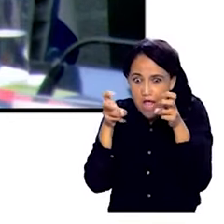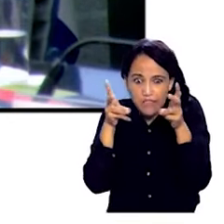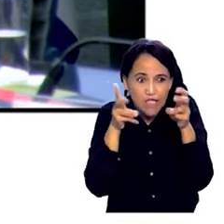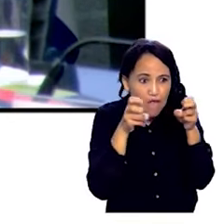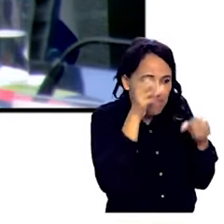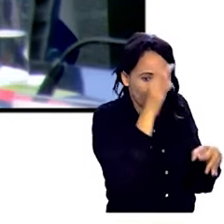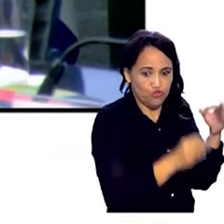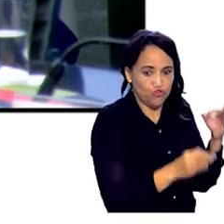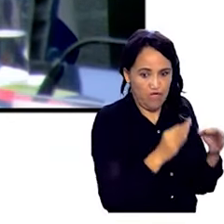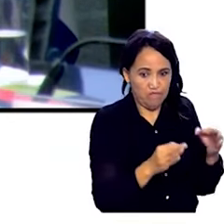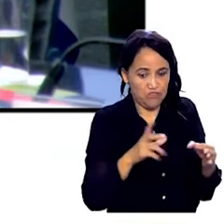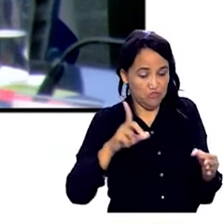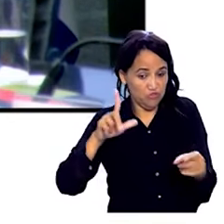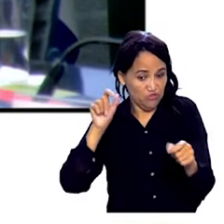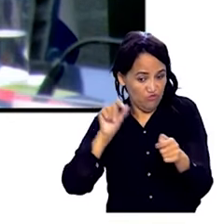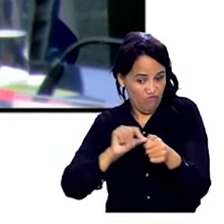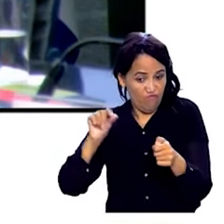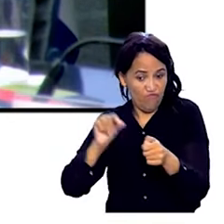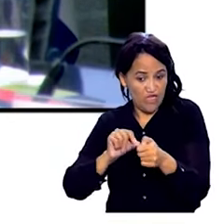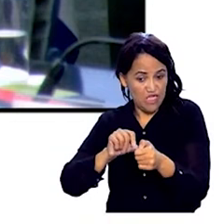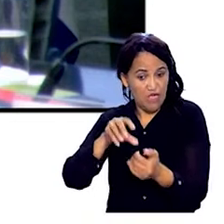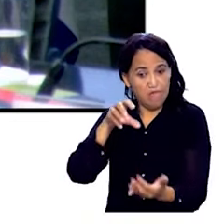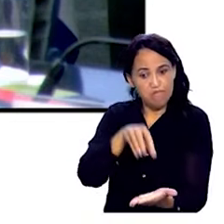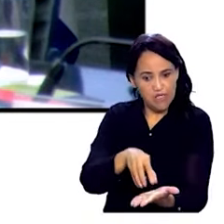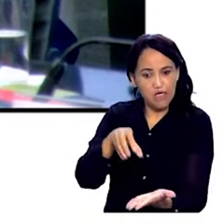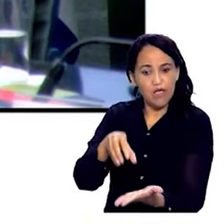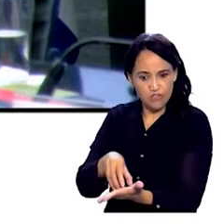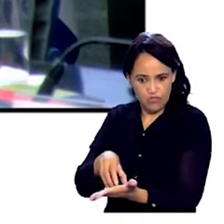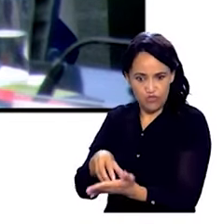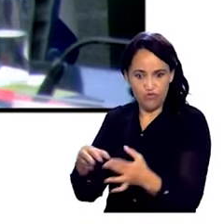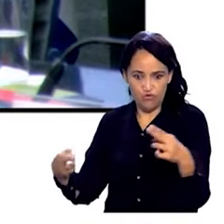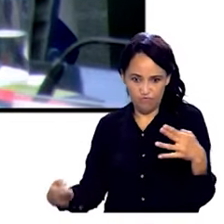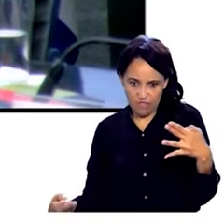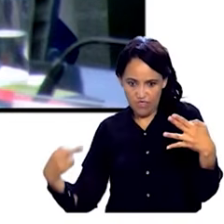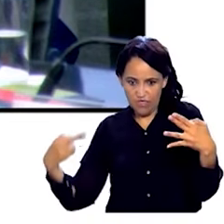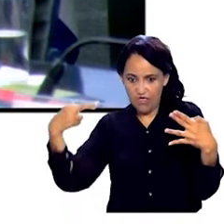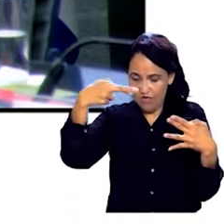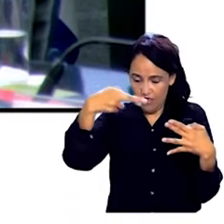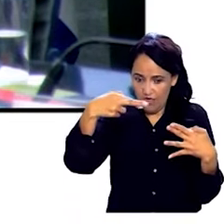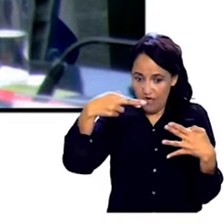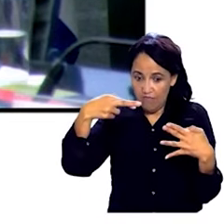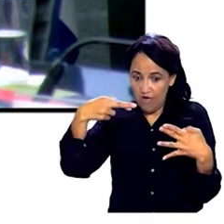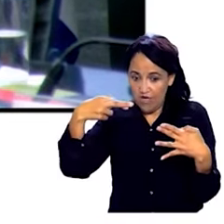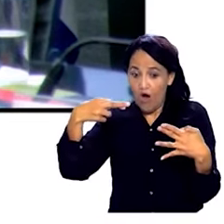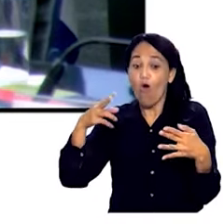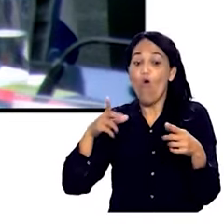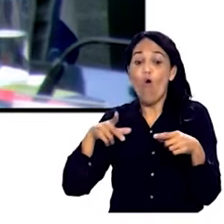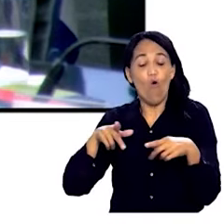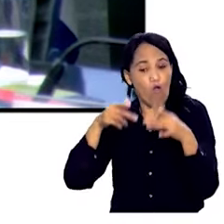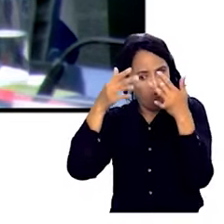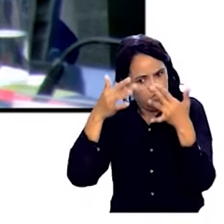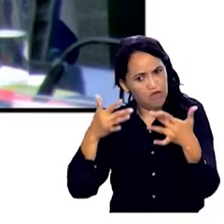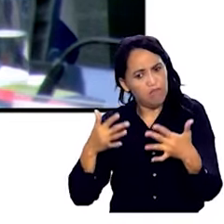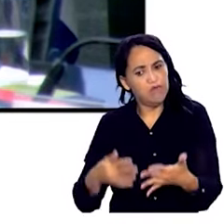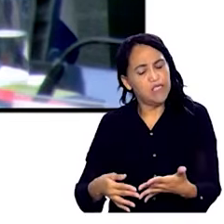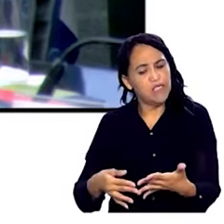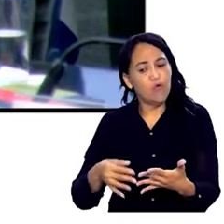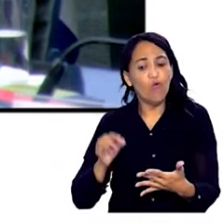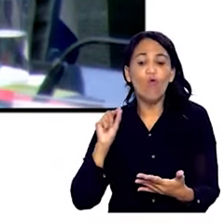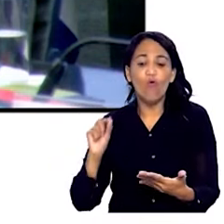turmas de terceiro nvel isto bem importante quando eu falo de turmas estou falando estou